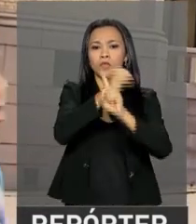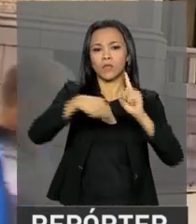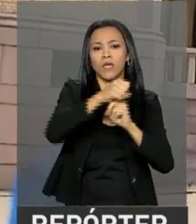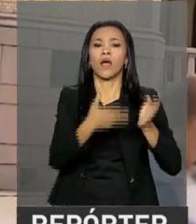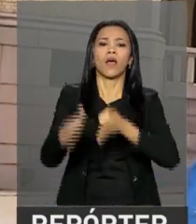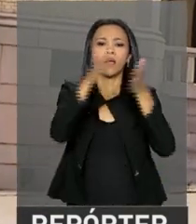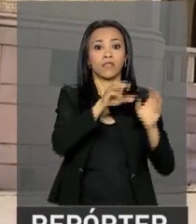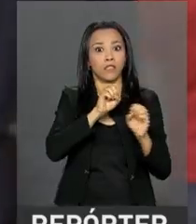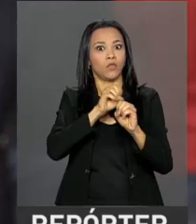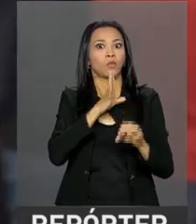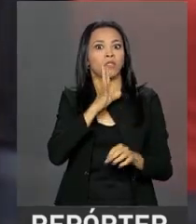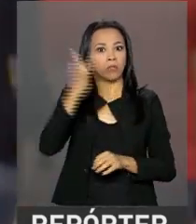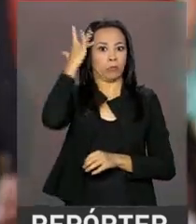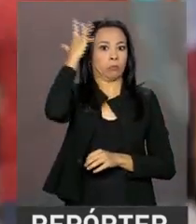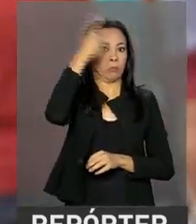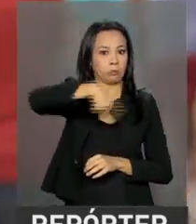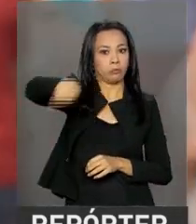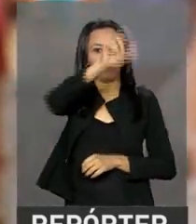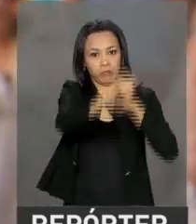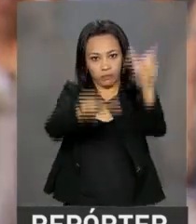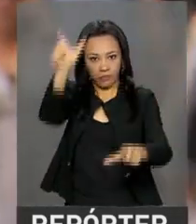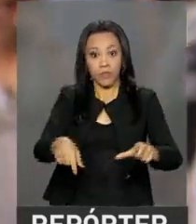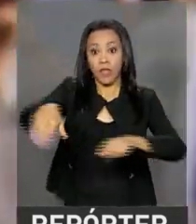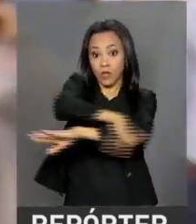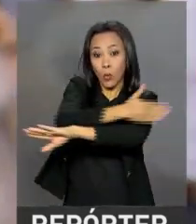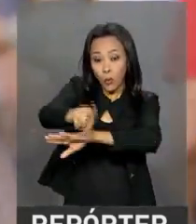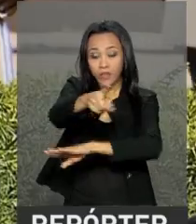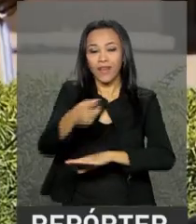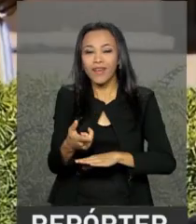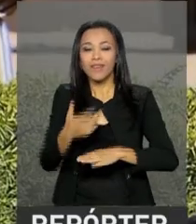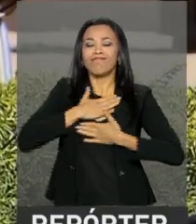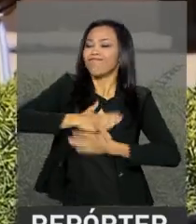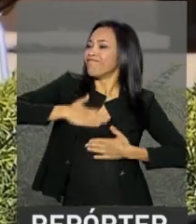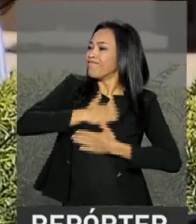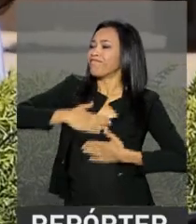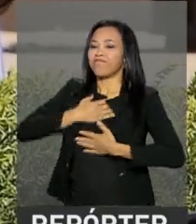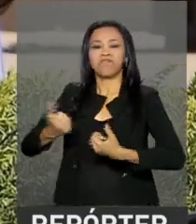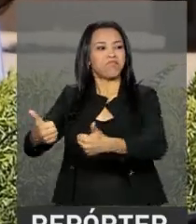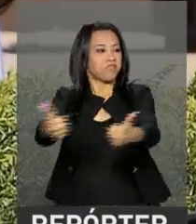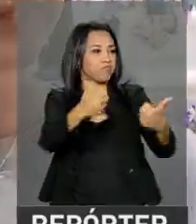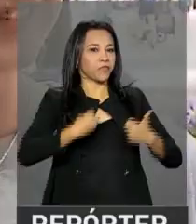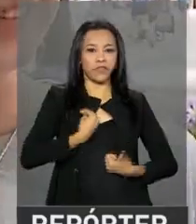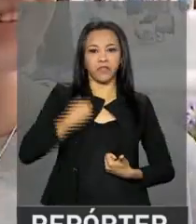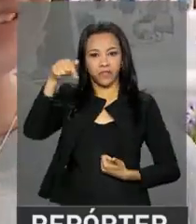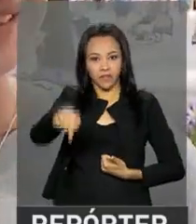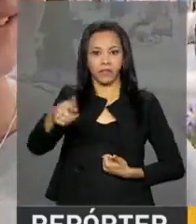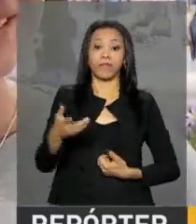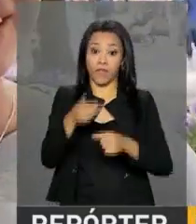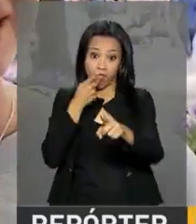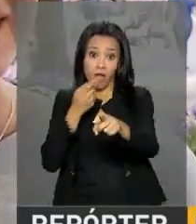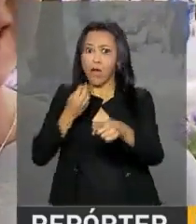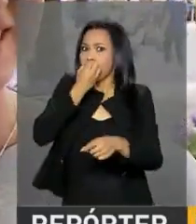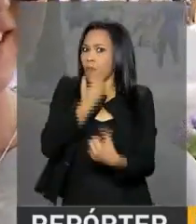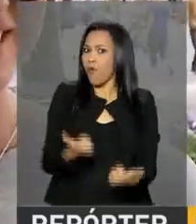da população. Nas ruas, os noruegueses não escondem a satisfação com o país. É muito bom